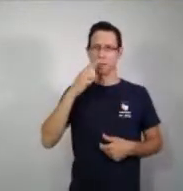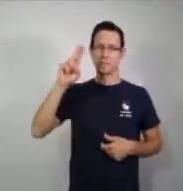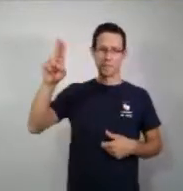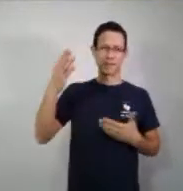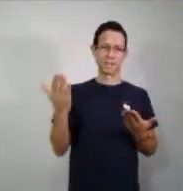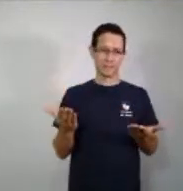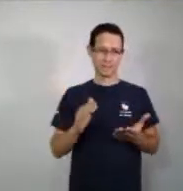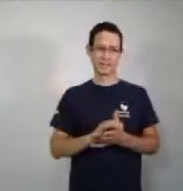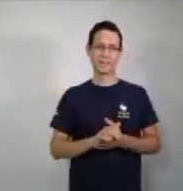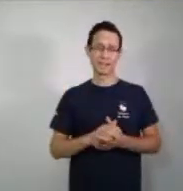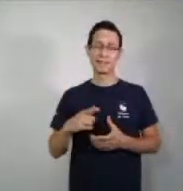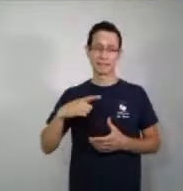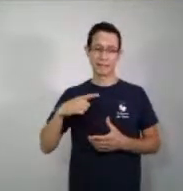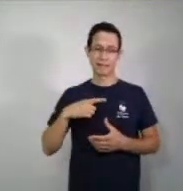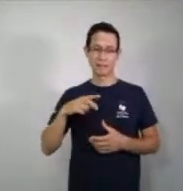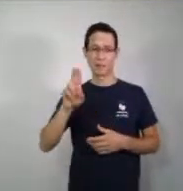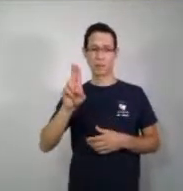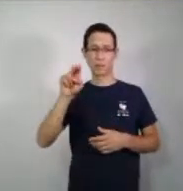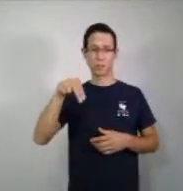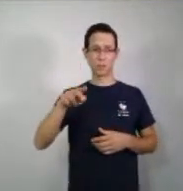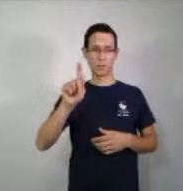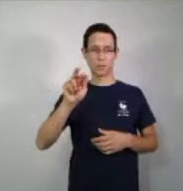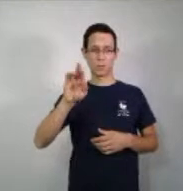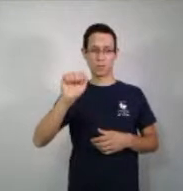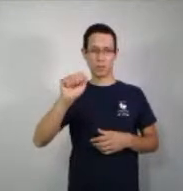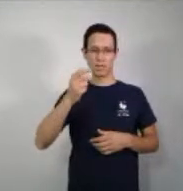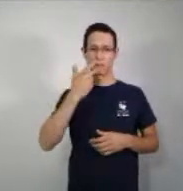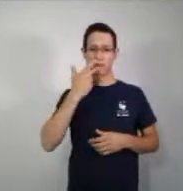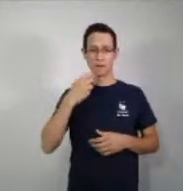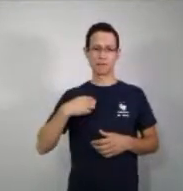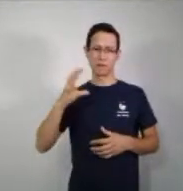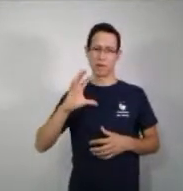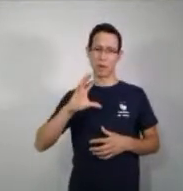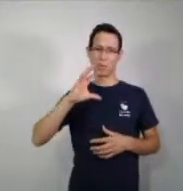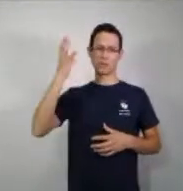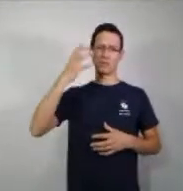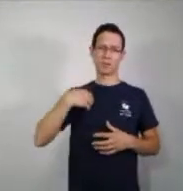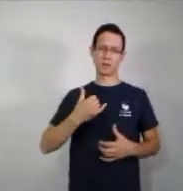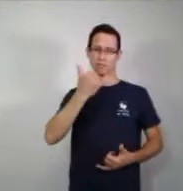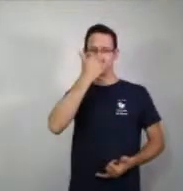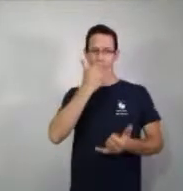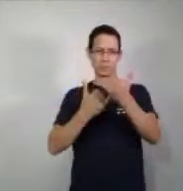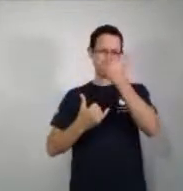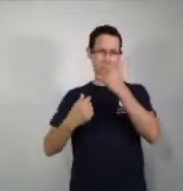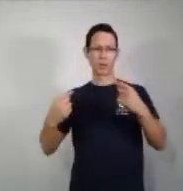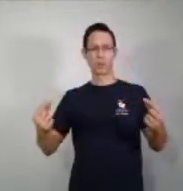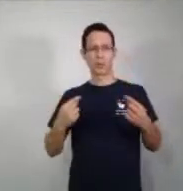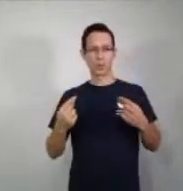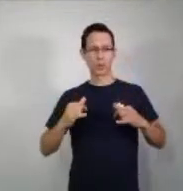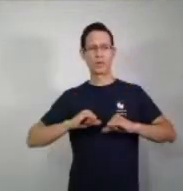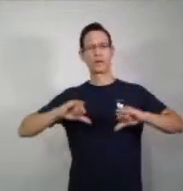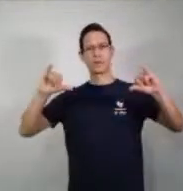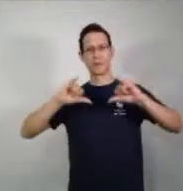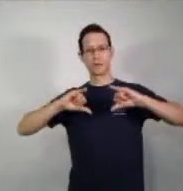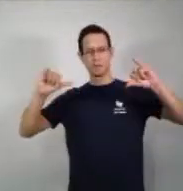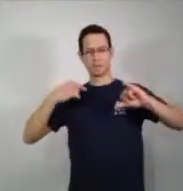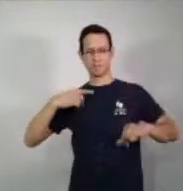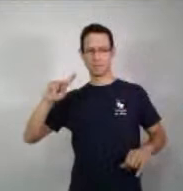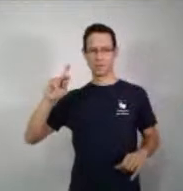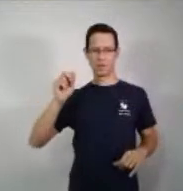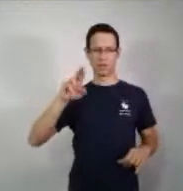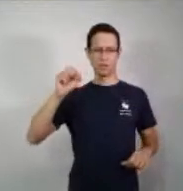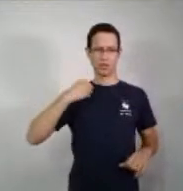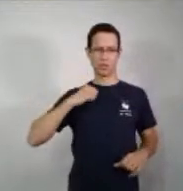dele para fazer, enfim, né, uma propaganda de qualquer tipo de heroísmo,